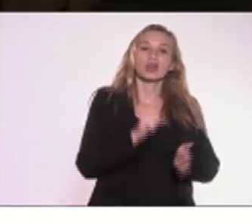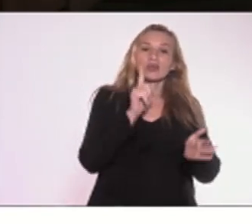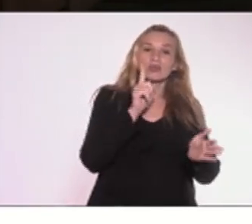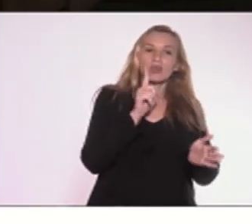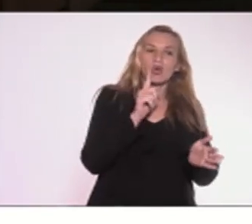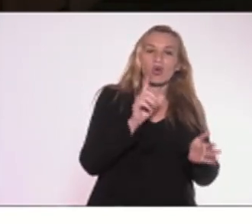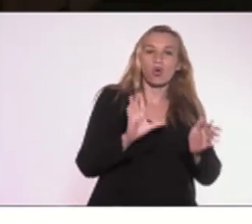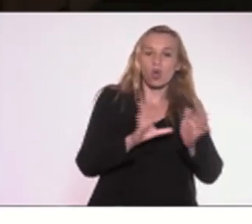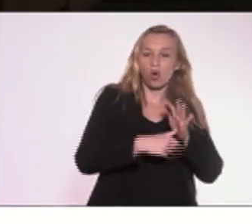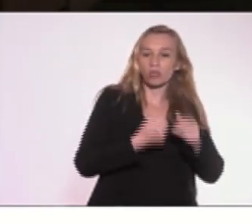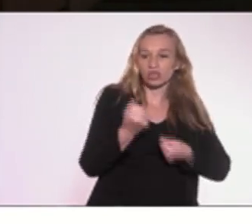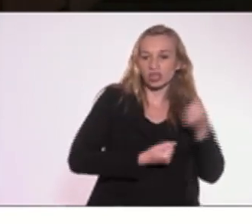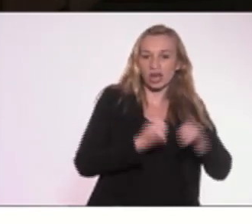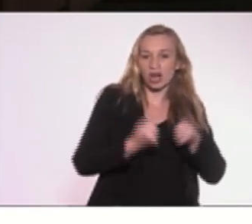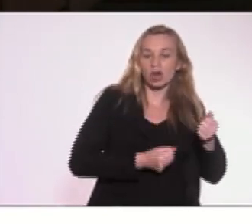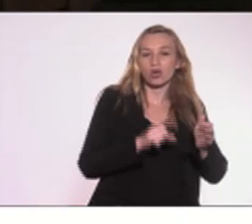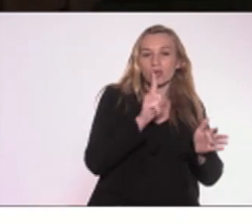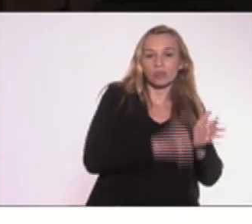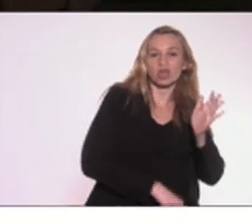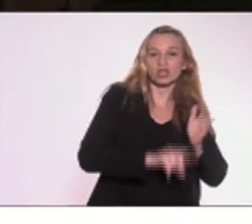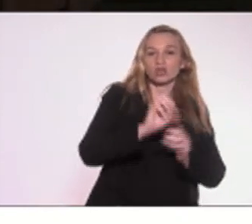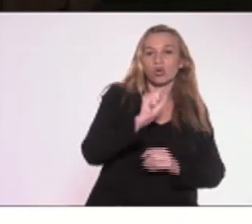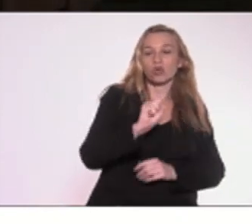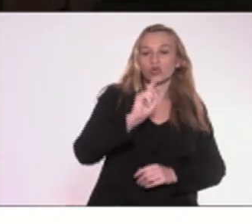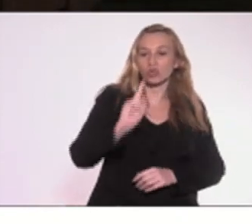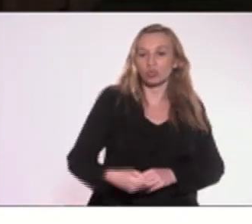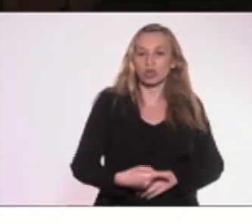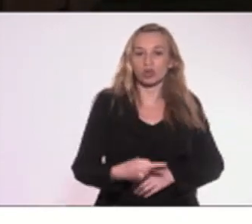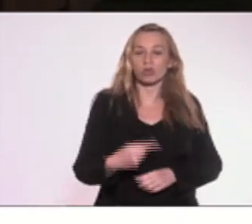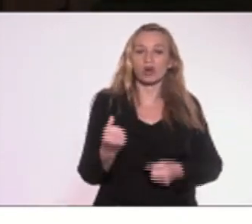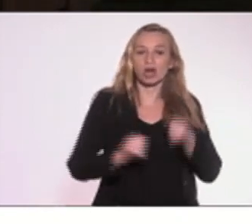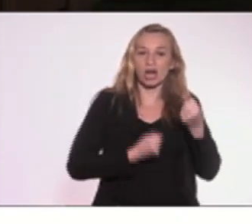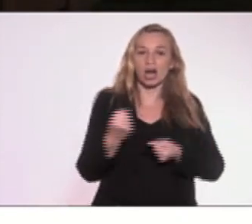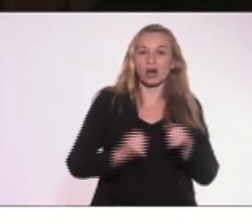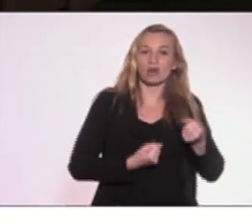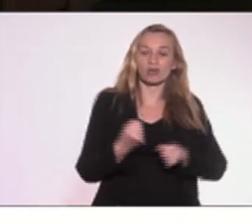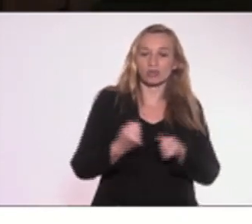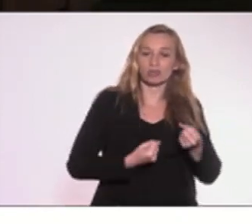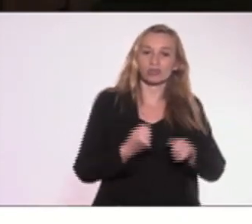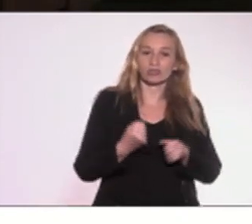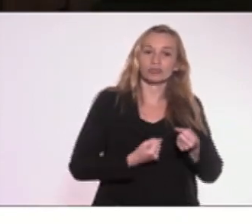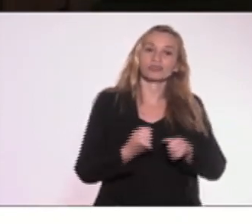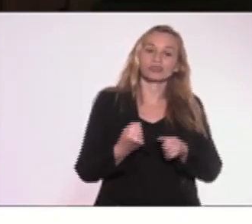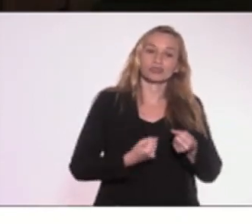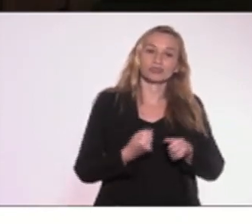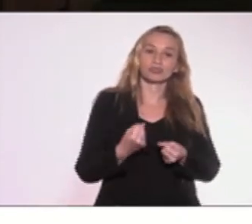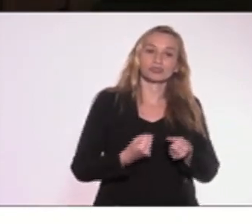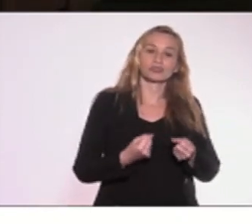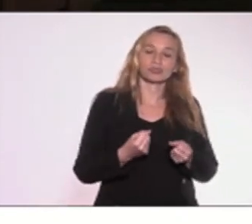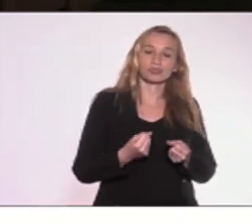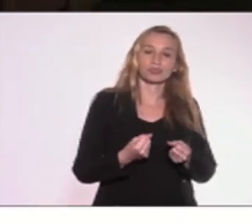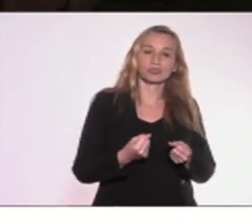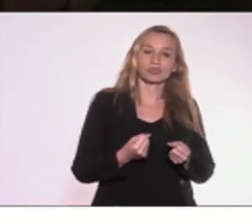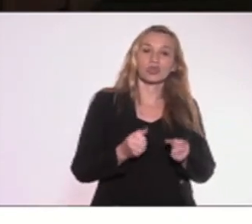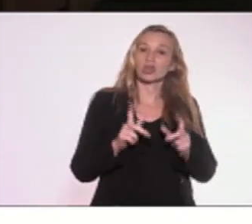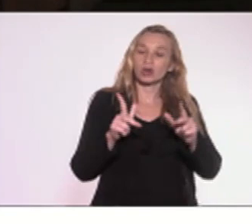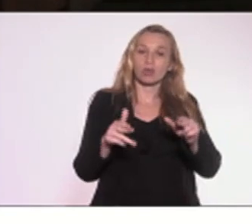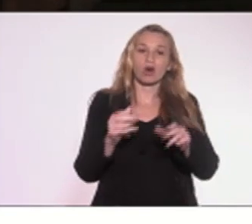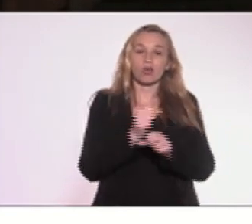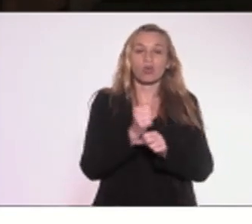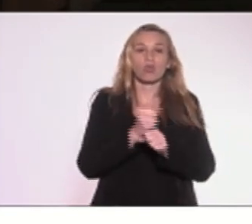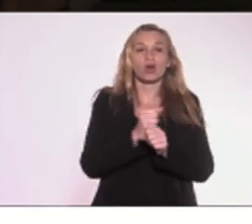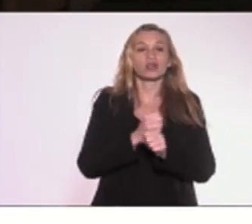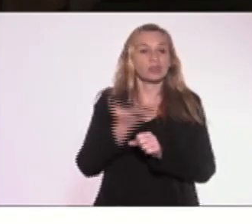menos 8.000 veículos roubados em relação ao ano passado, 8.000, menos 1.100